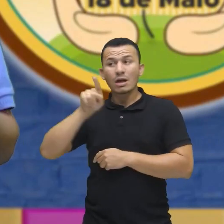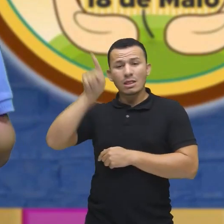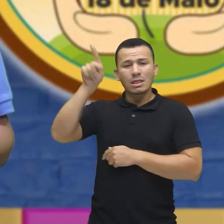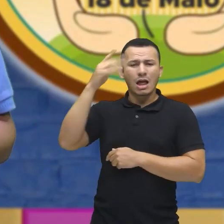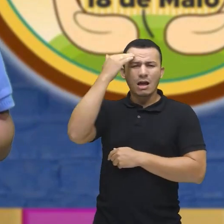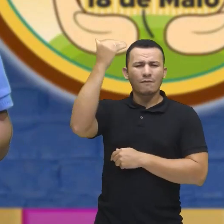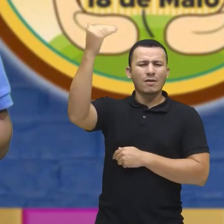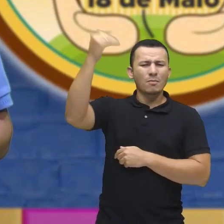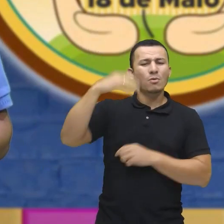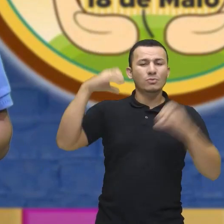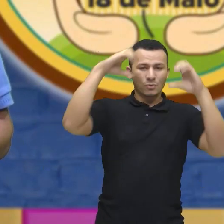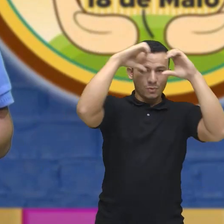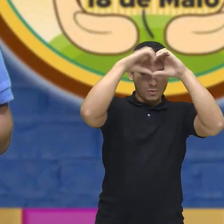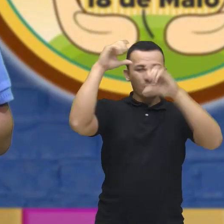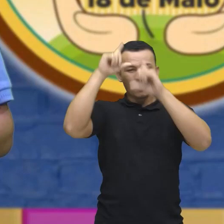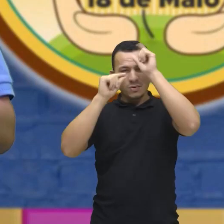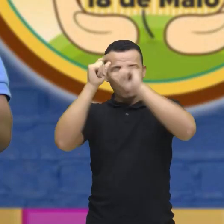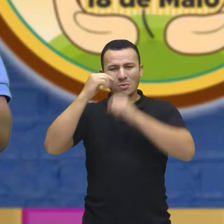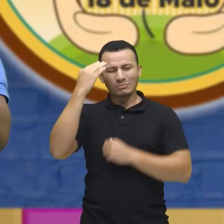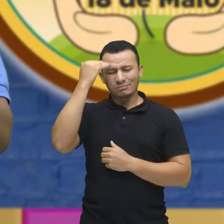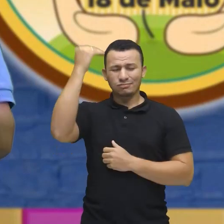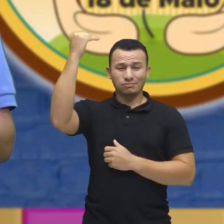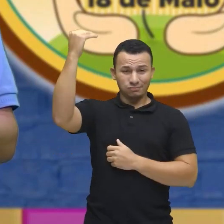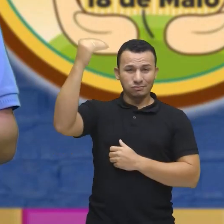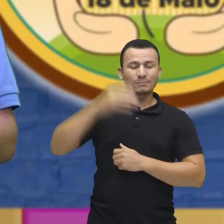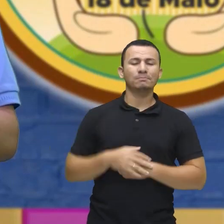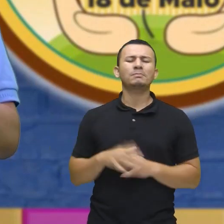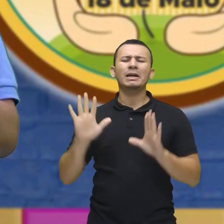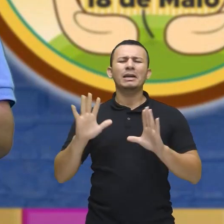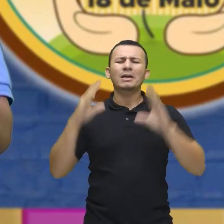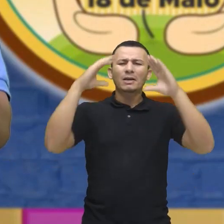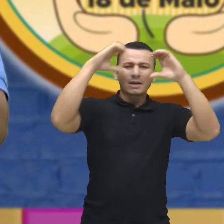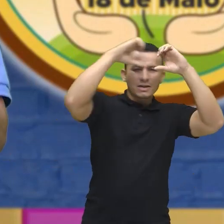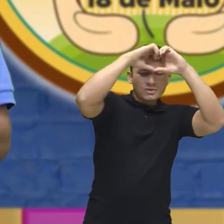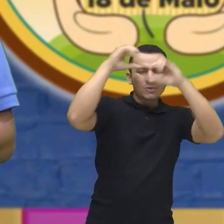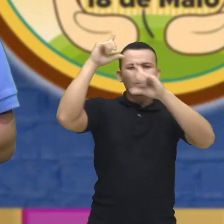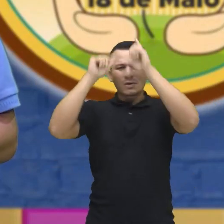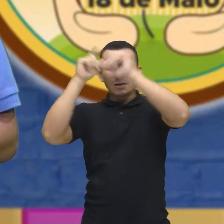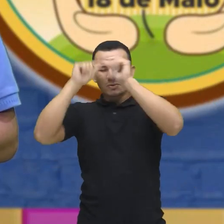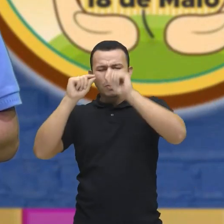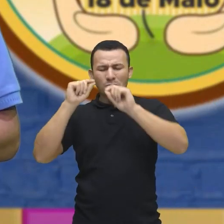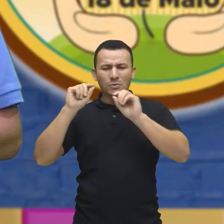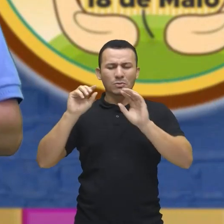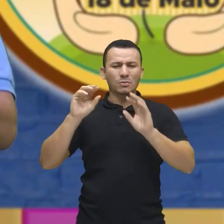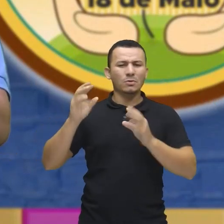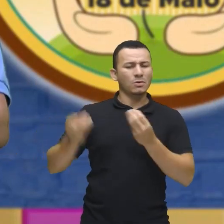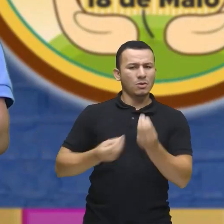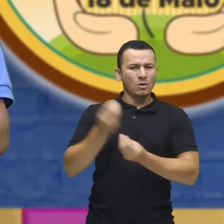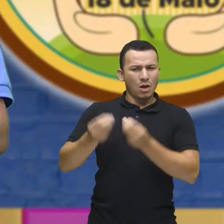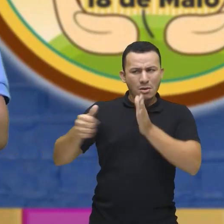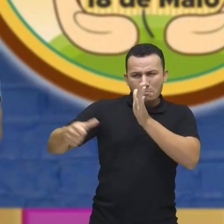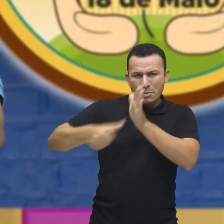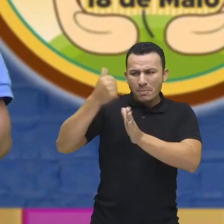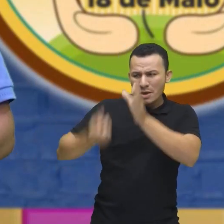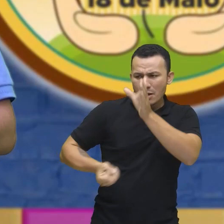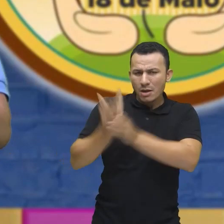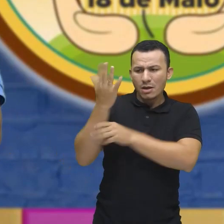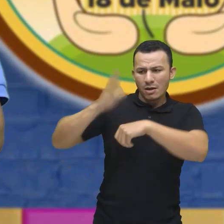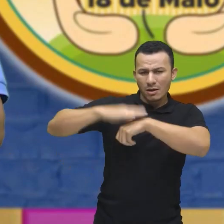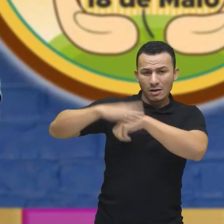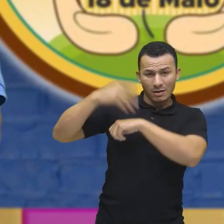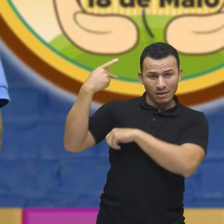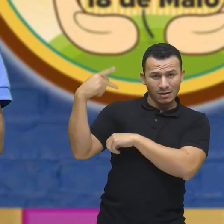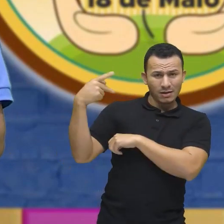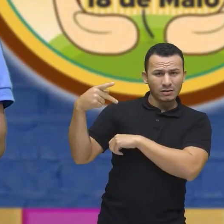cidade, garantido e caprichoso. Será que o boi garantido e caprichoso, eles são primitivos? É como surgiu, como